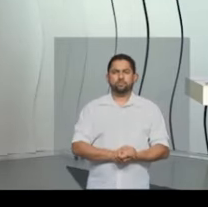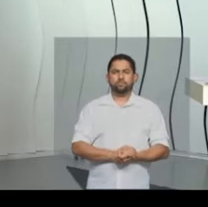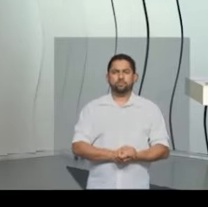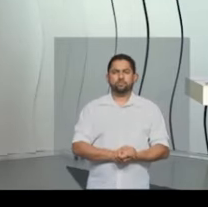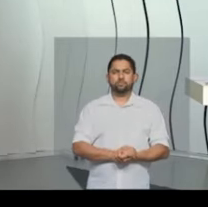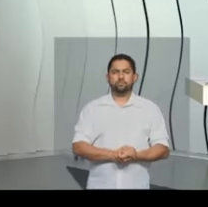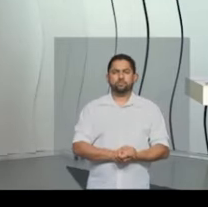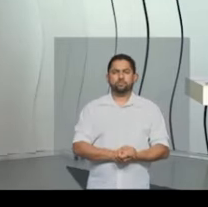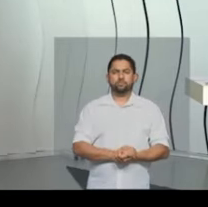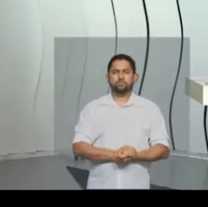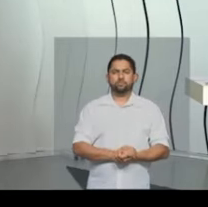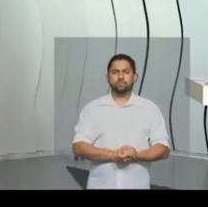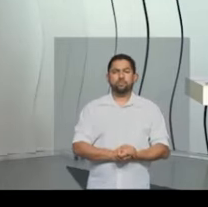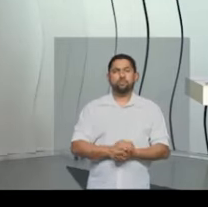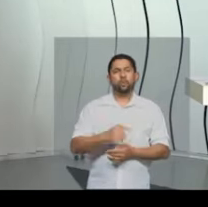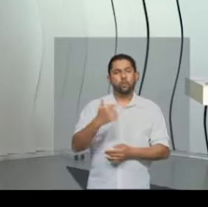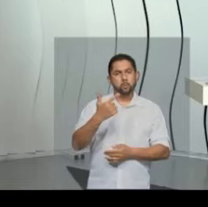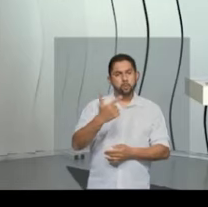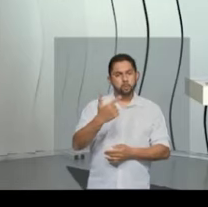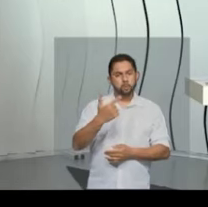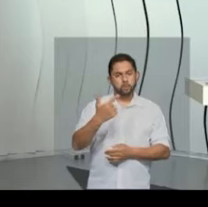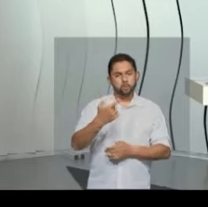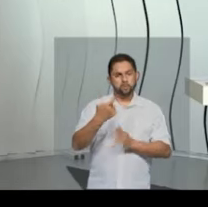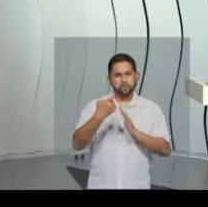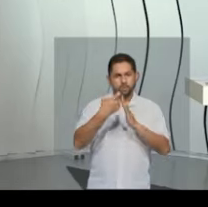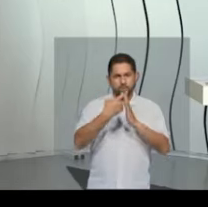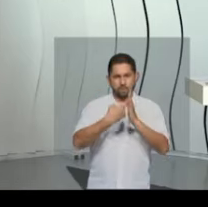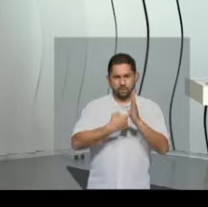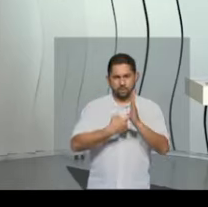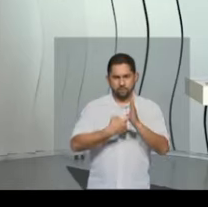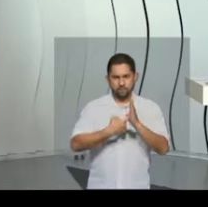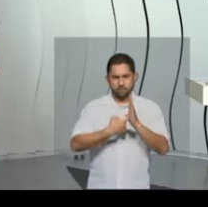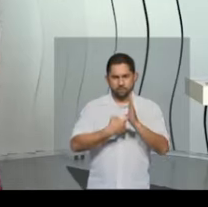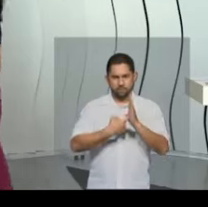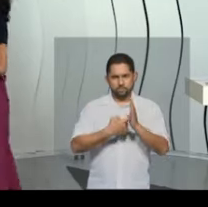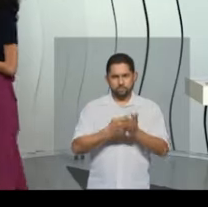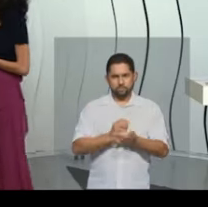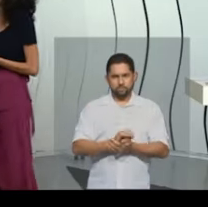O segundo texto,